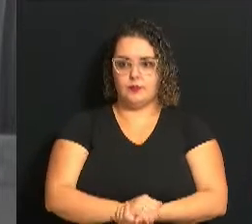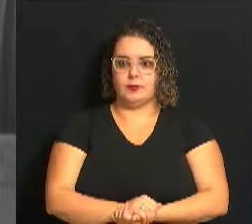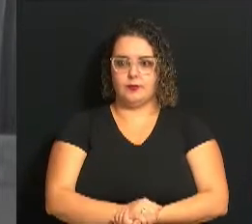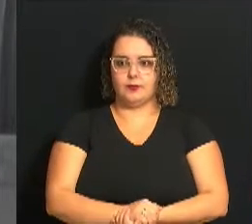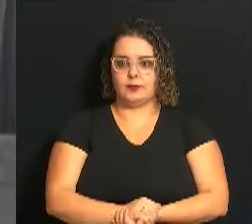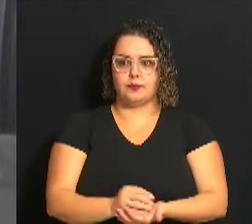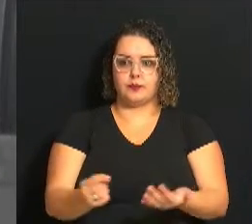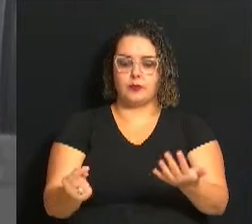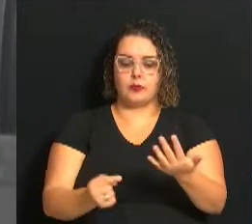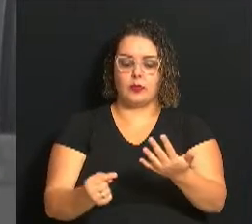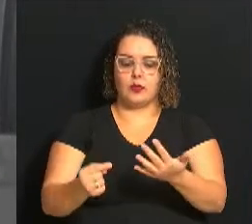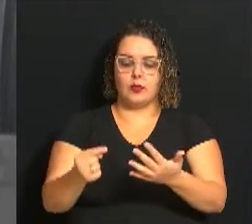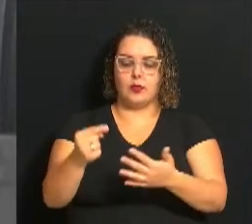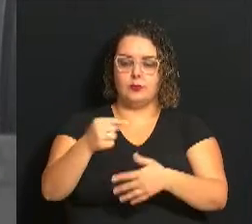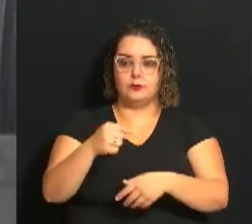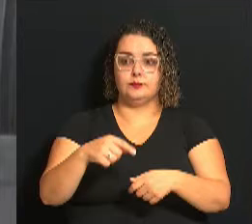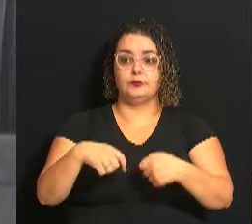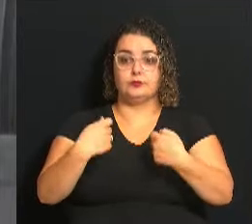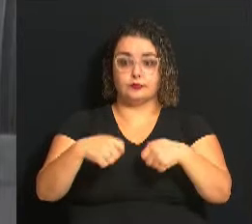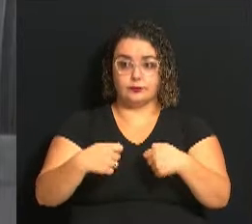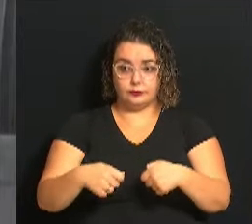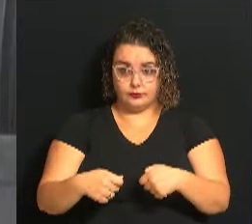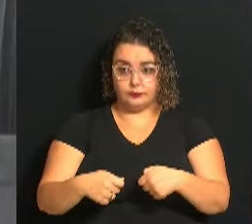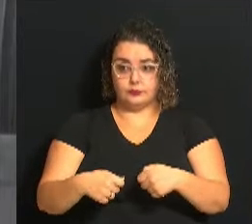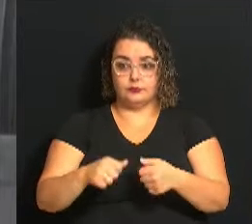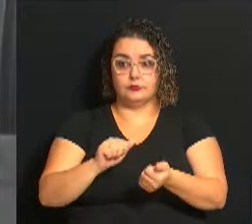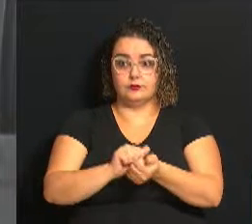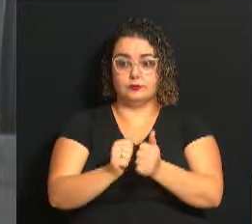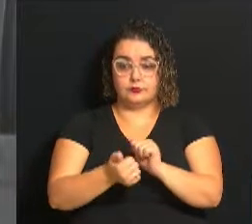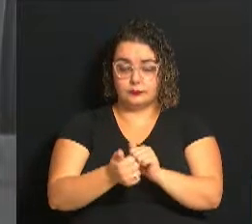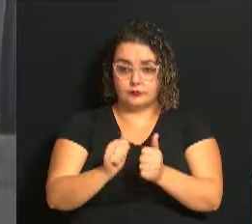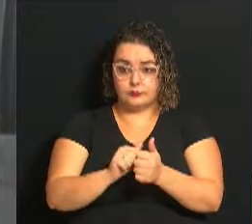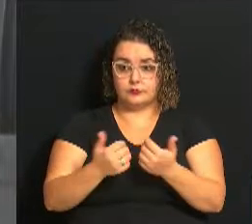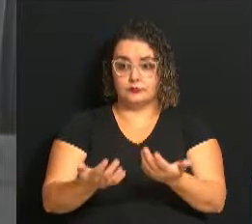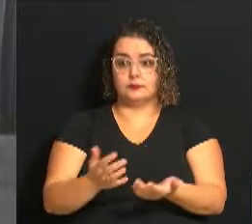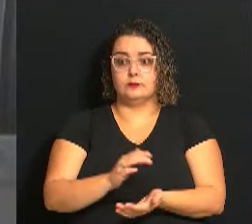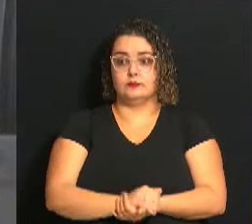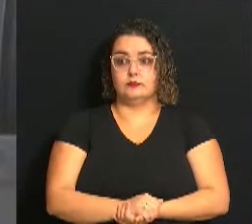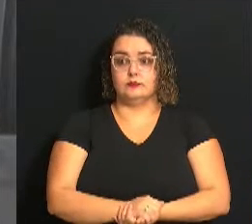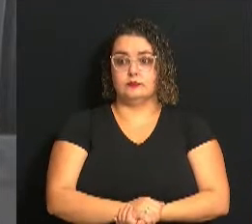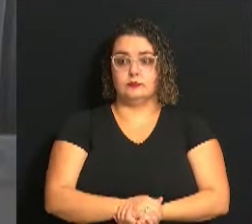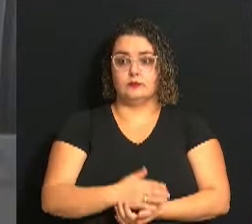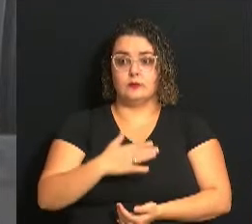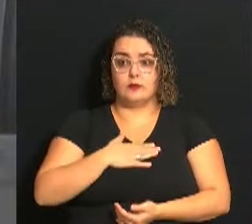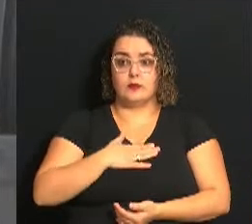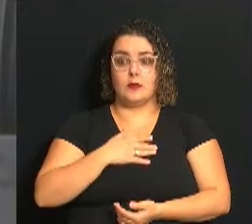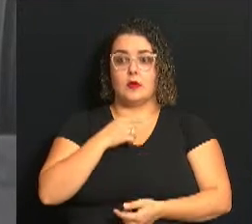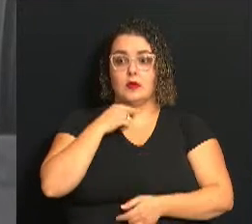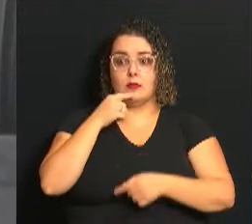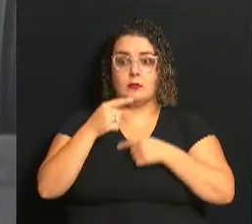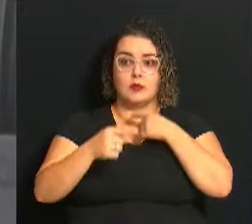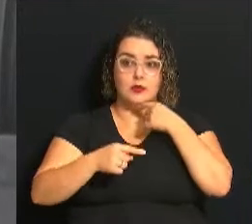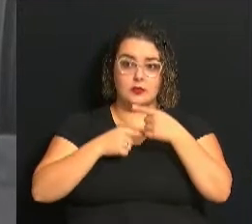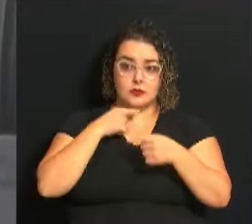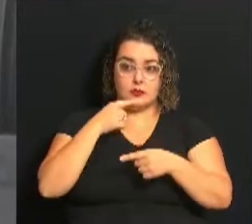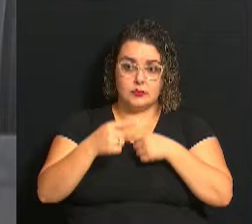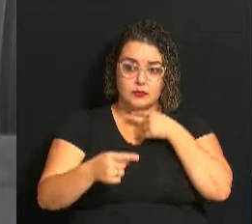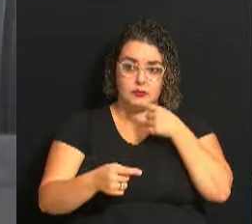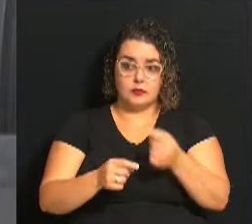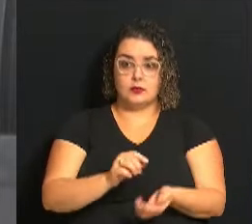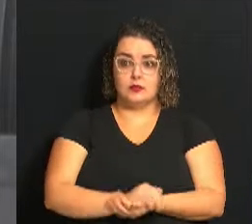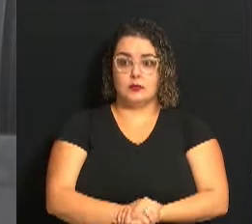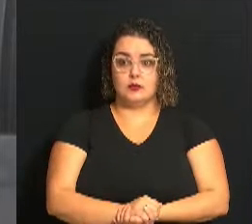apontaram a necessidade desse ajuste. Então, são essas as minhas questões, senhor presidente, para que